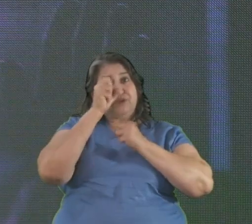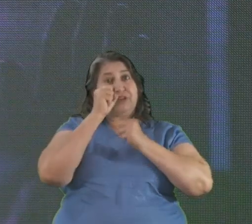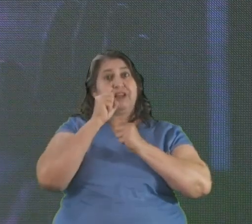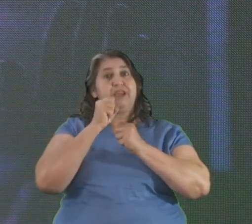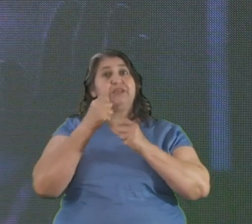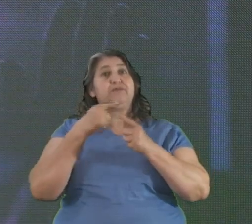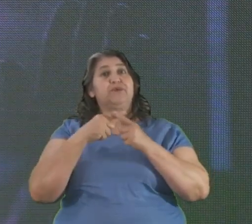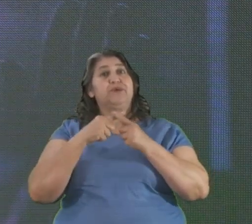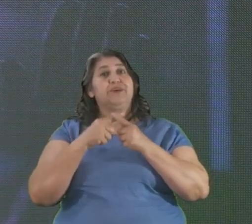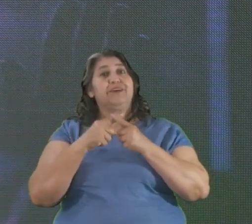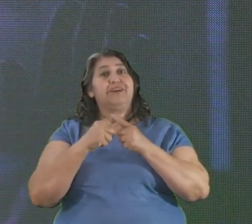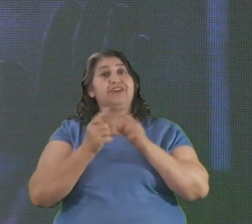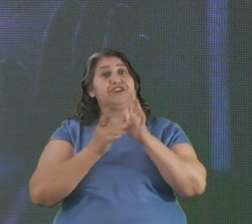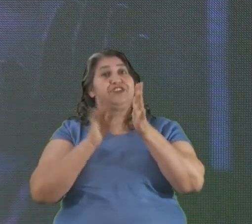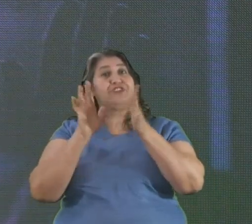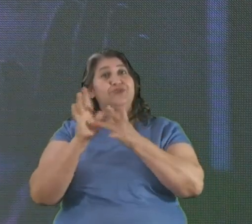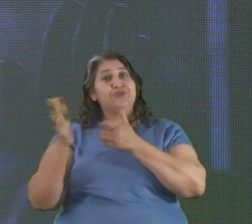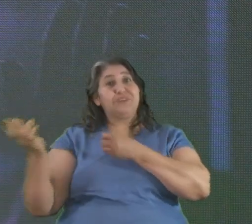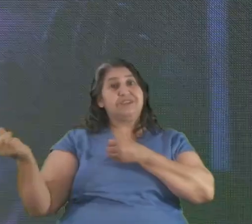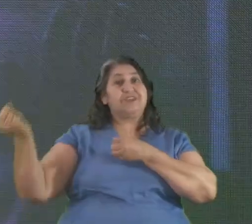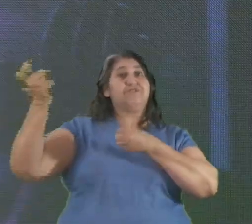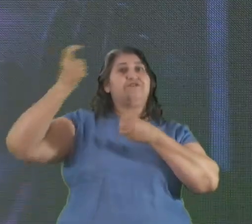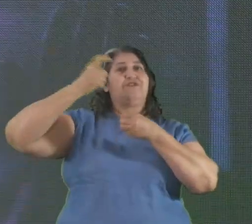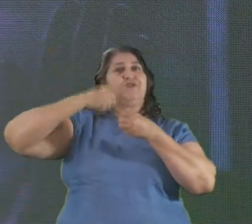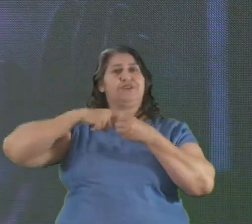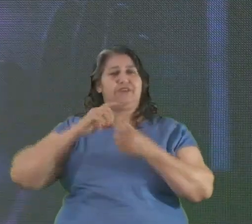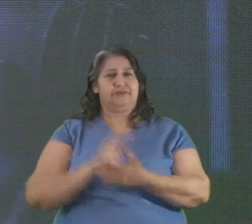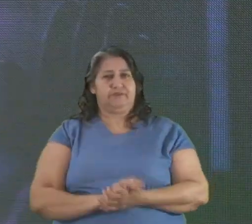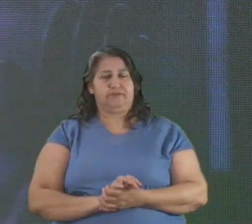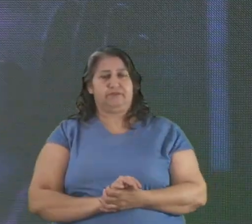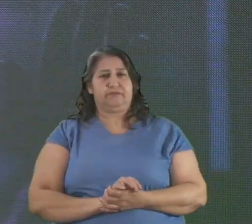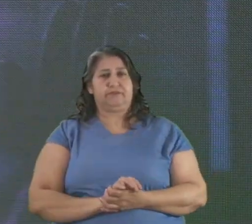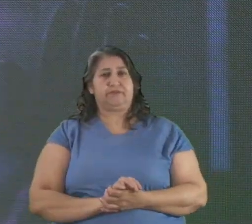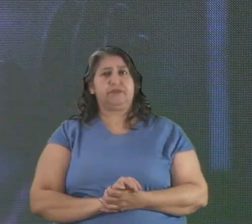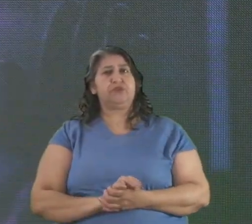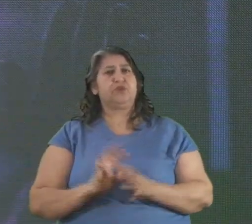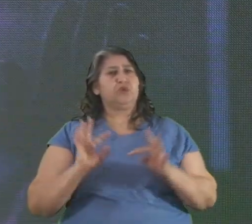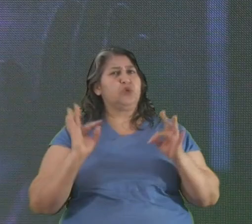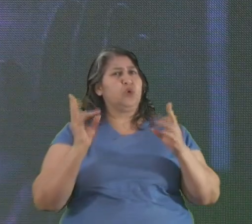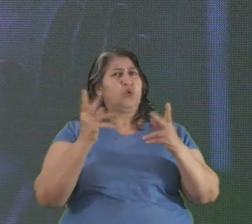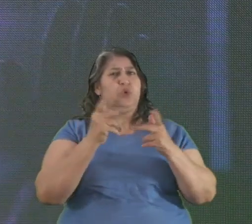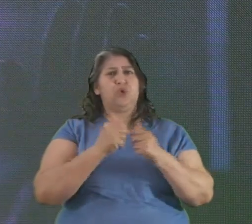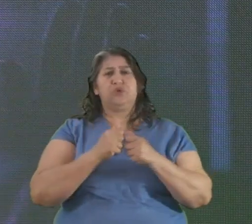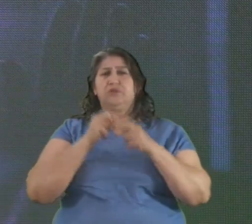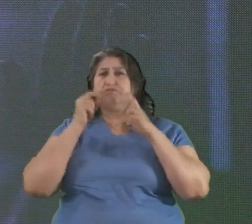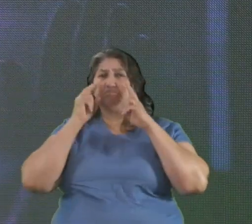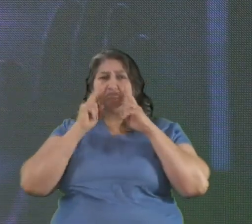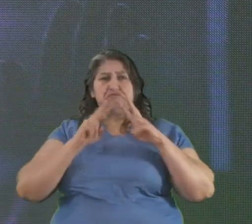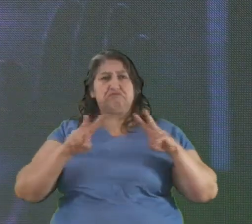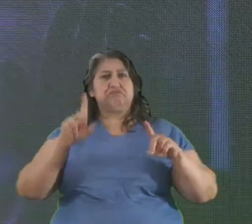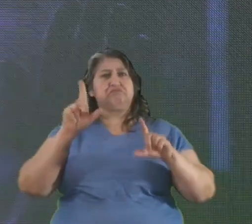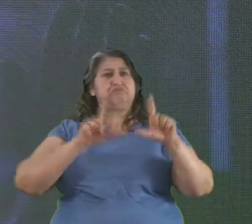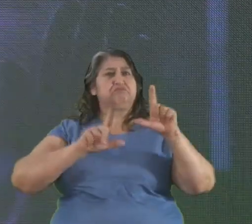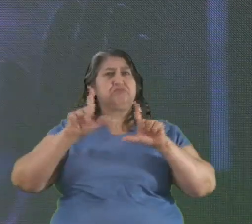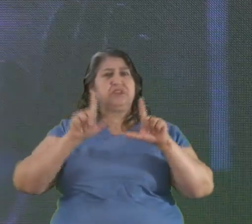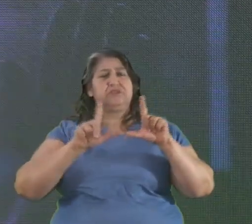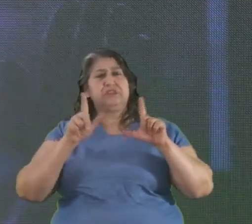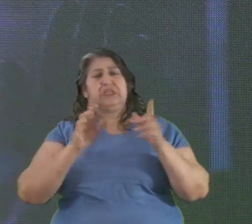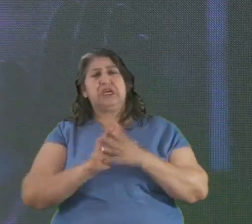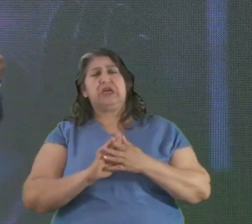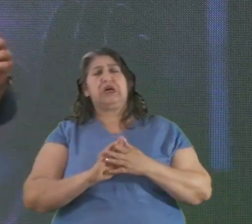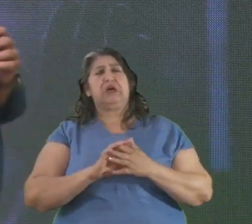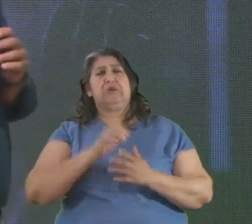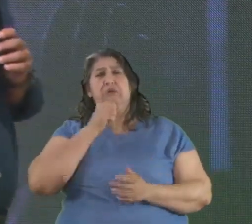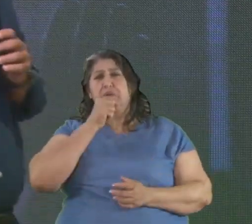está próxima. Todos nós estamos assistindo os últimos acontecimentos